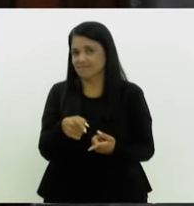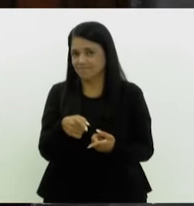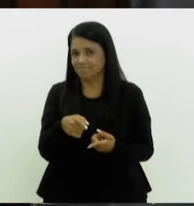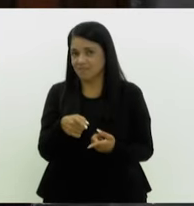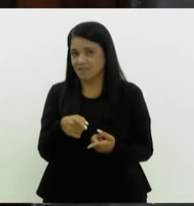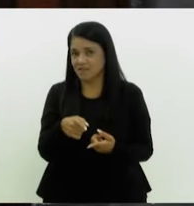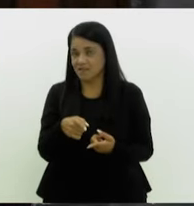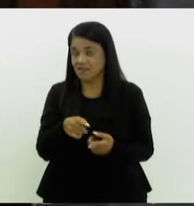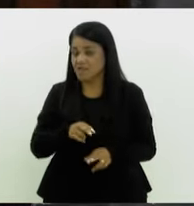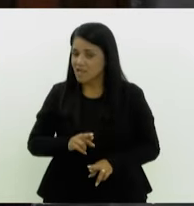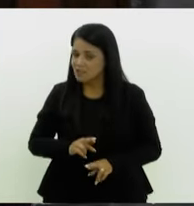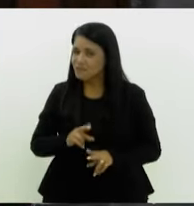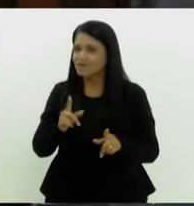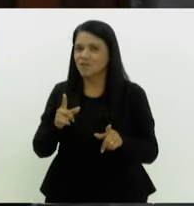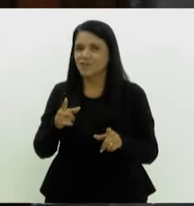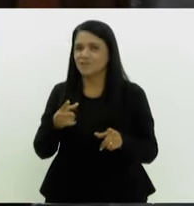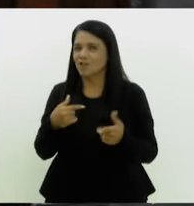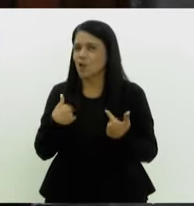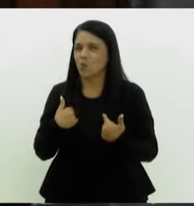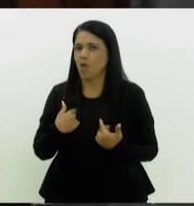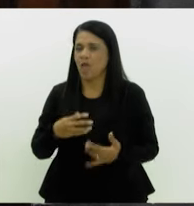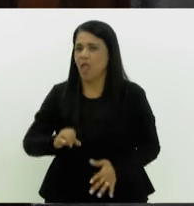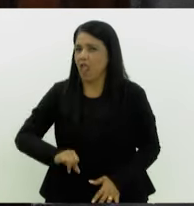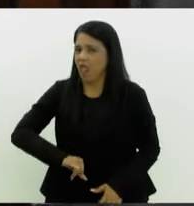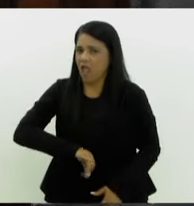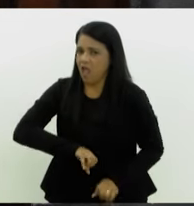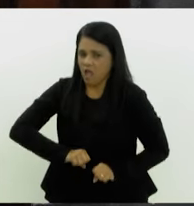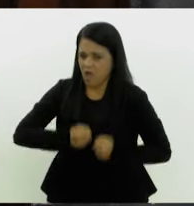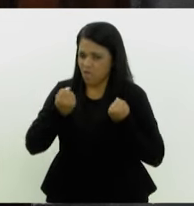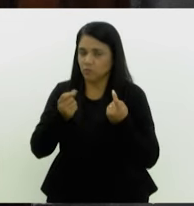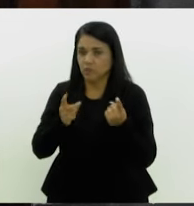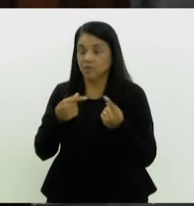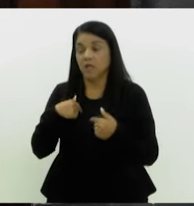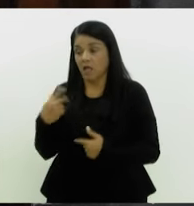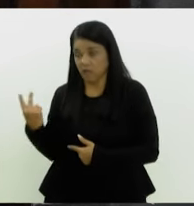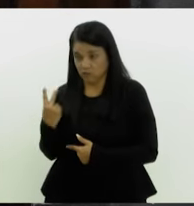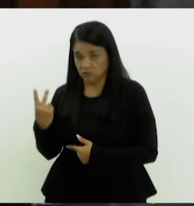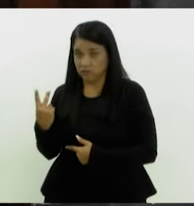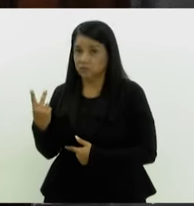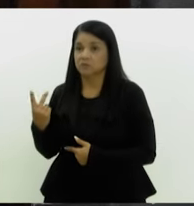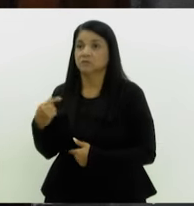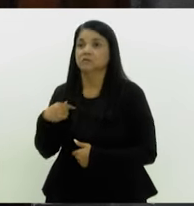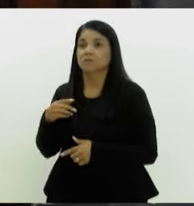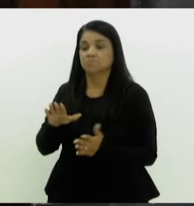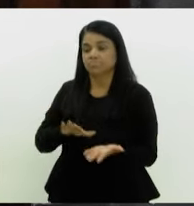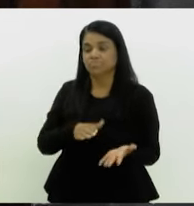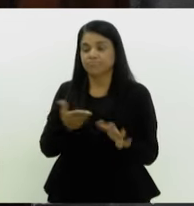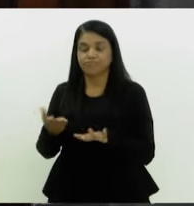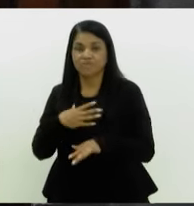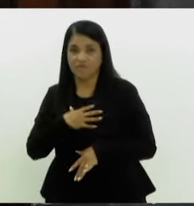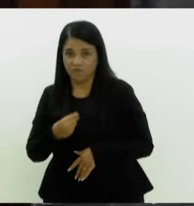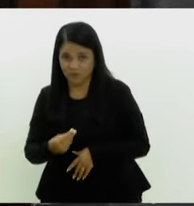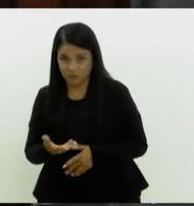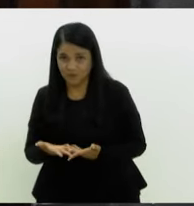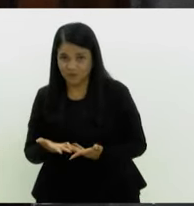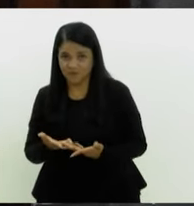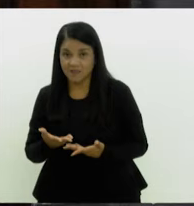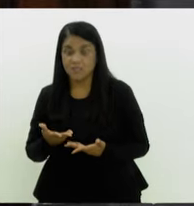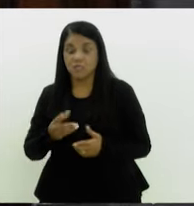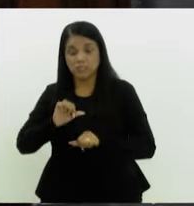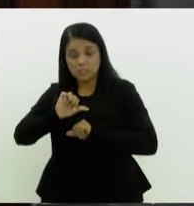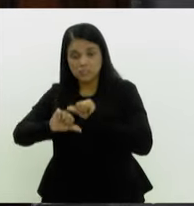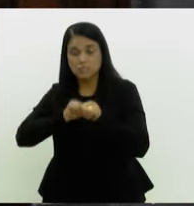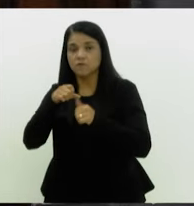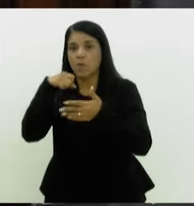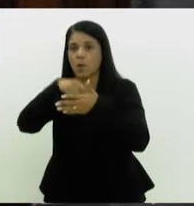como eu e Carla tivemos a dor de perda de filho e ela transforma tudo isso em luta